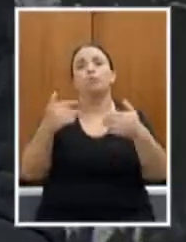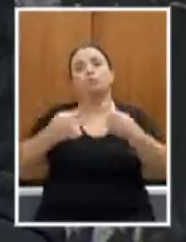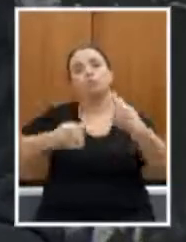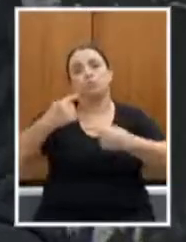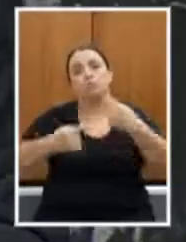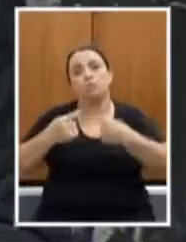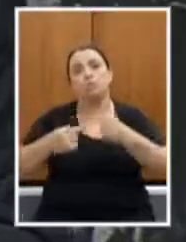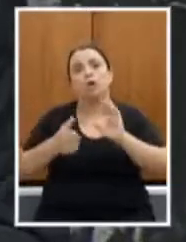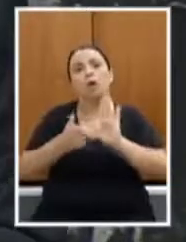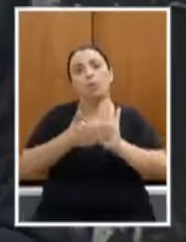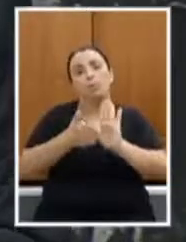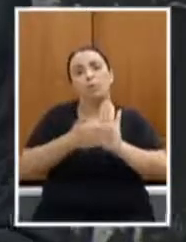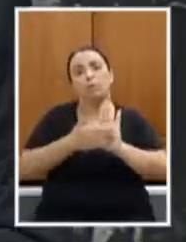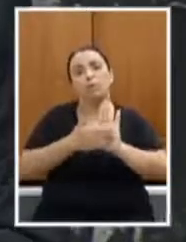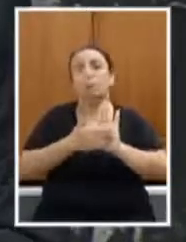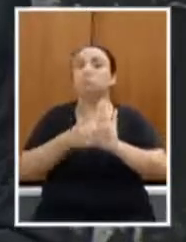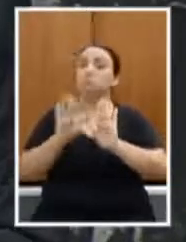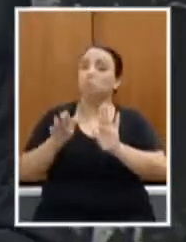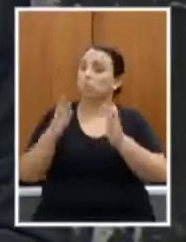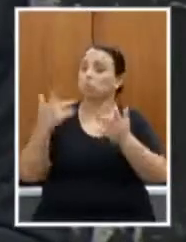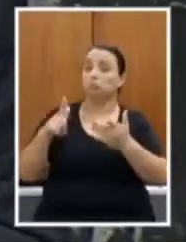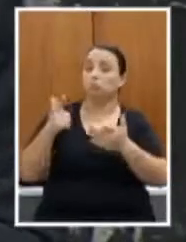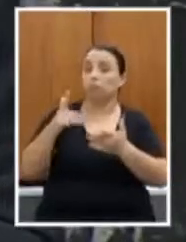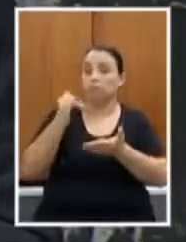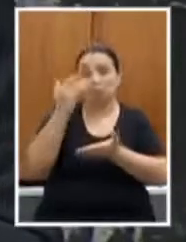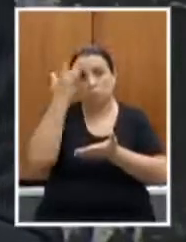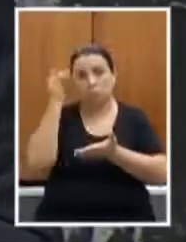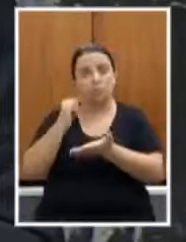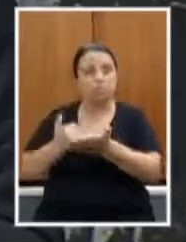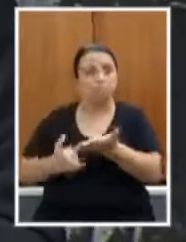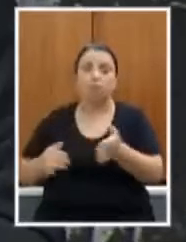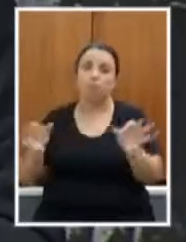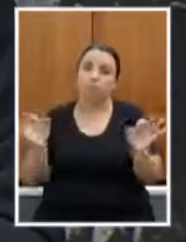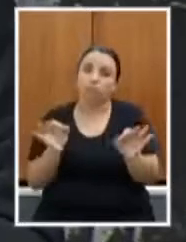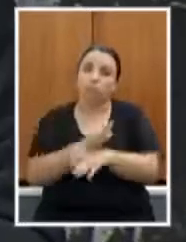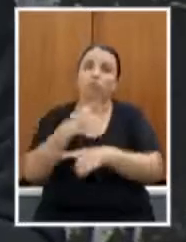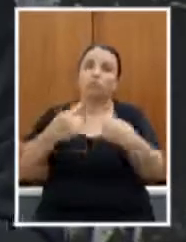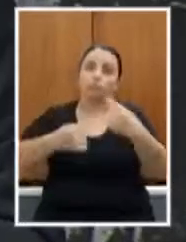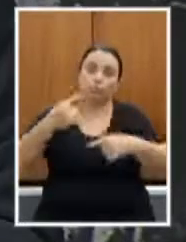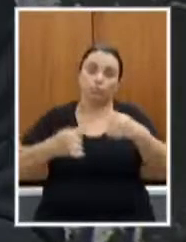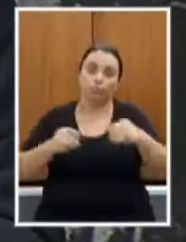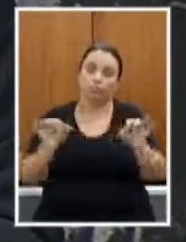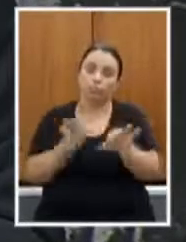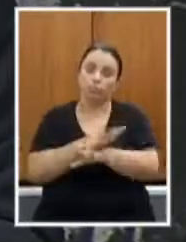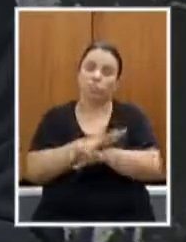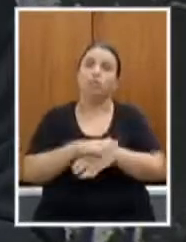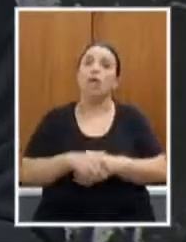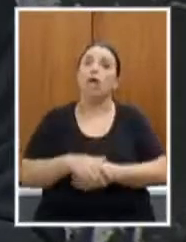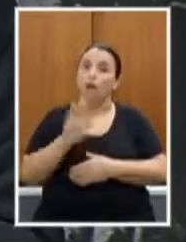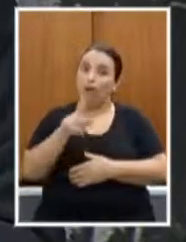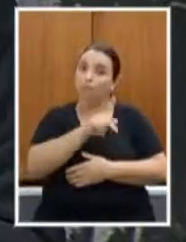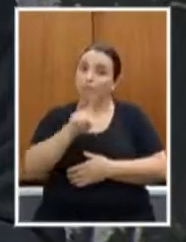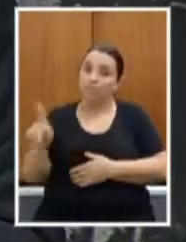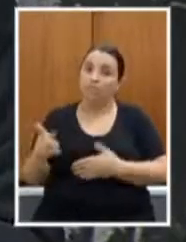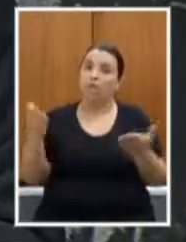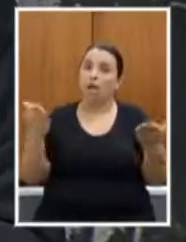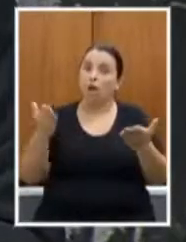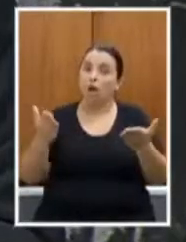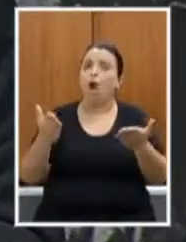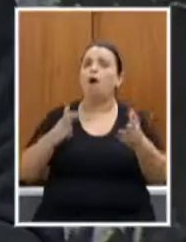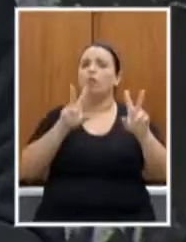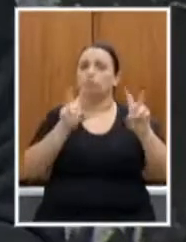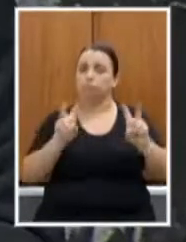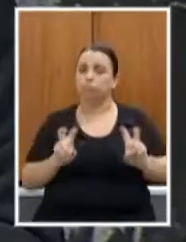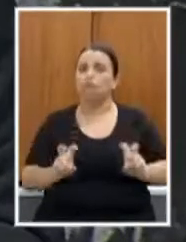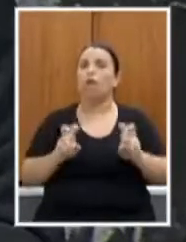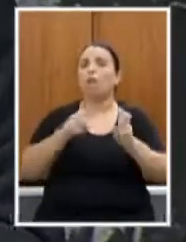a proposta. Não há oradores inscritos, encerra-se a discussão. A presidência vai submeter a matéria à